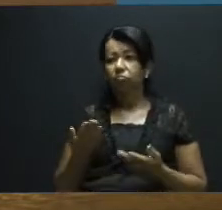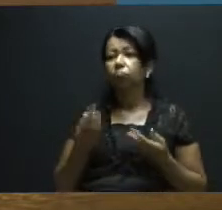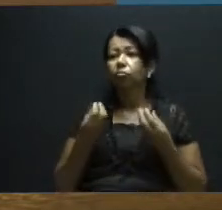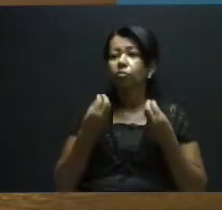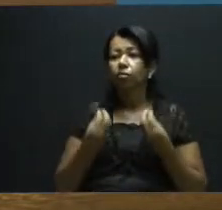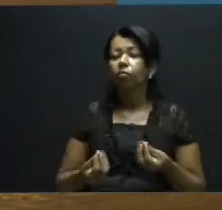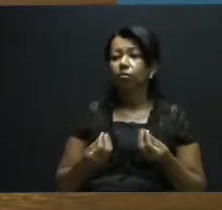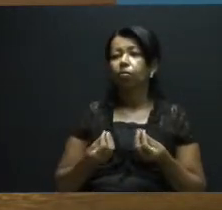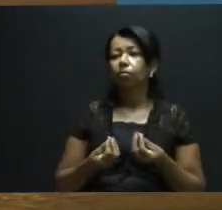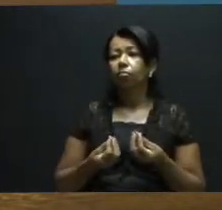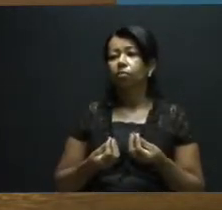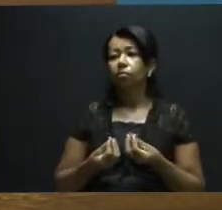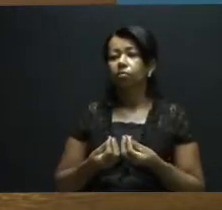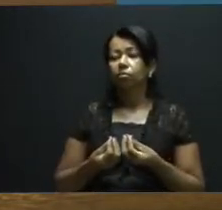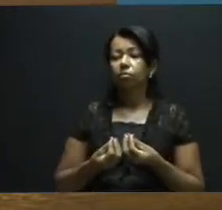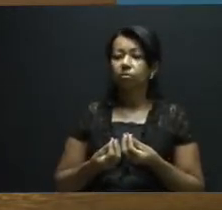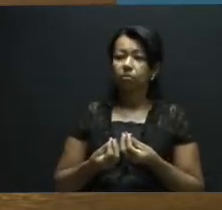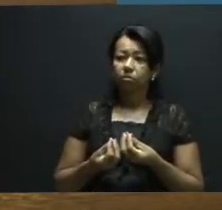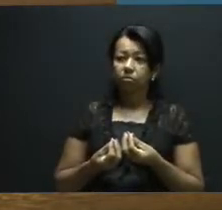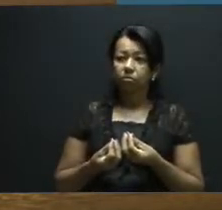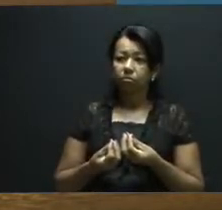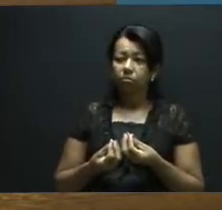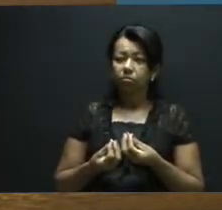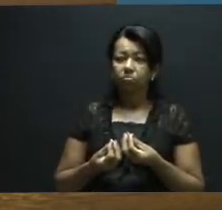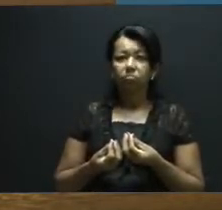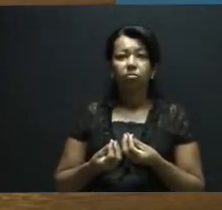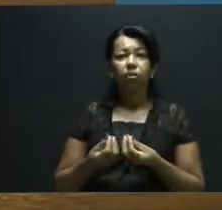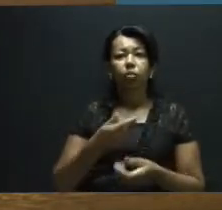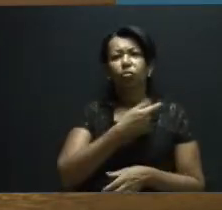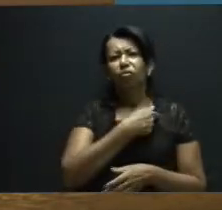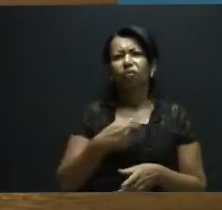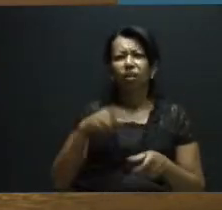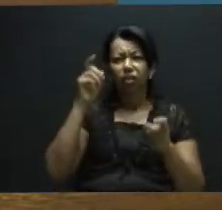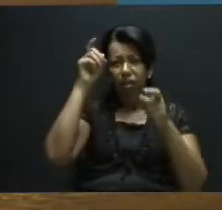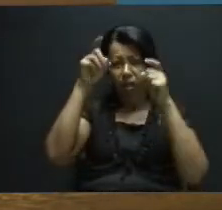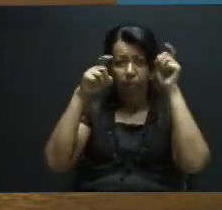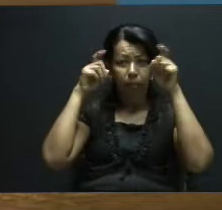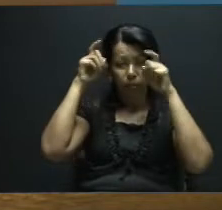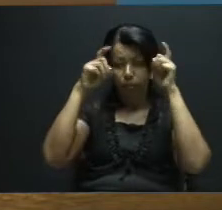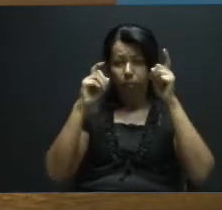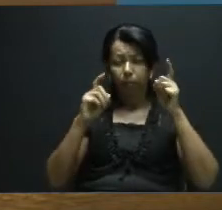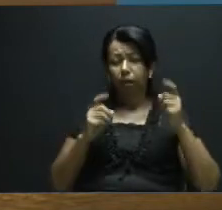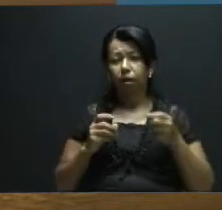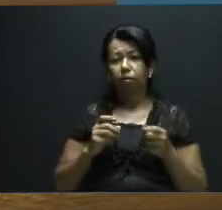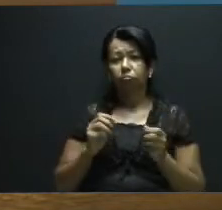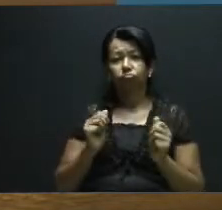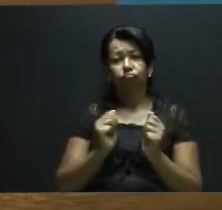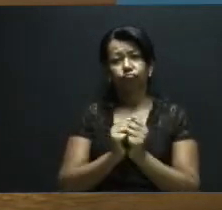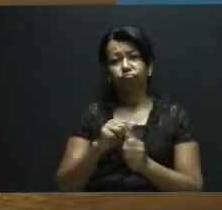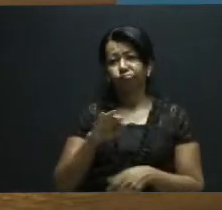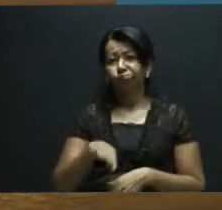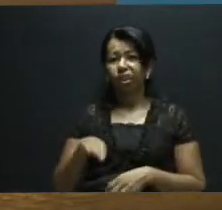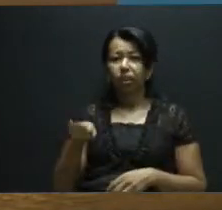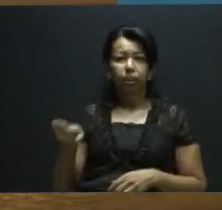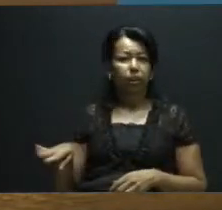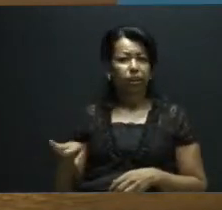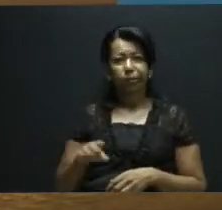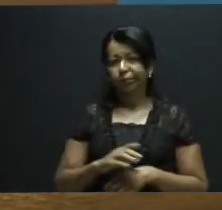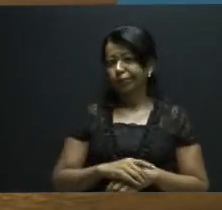como que o governo realmente está preocupado o governo está preocupado com as nossas crianças